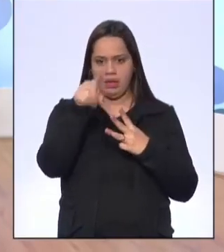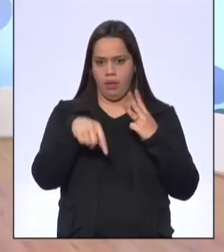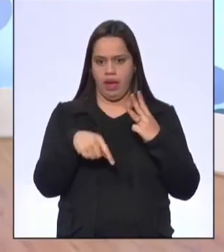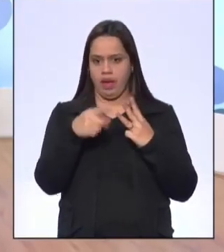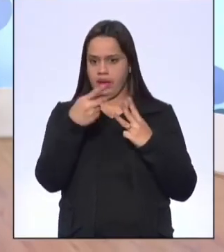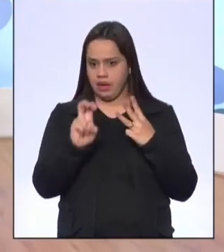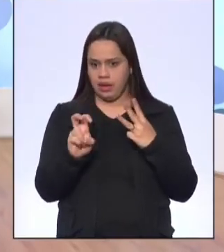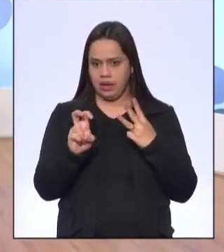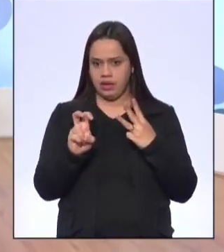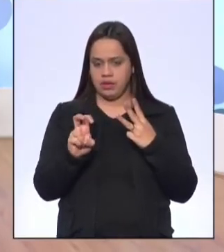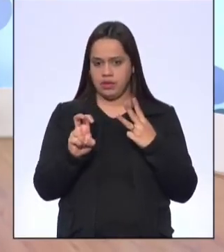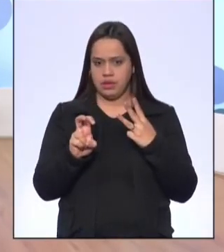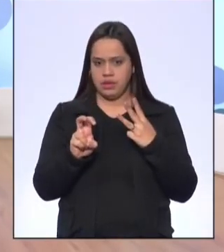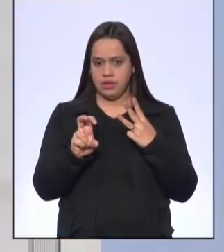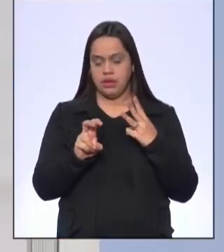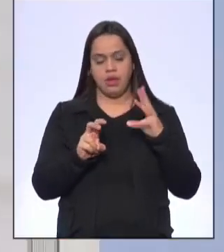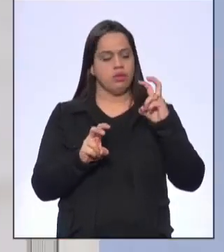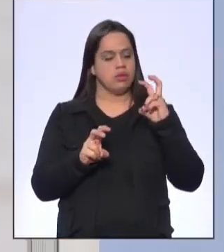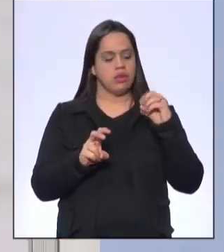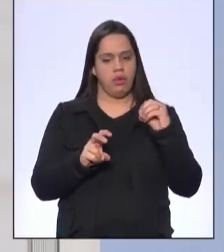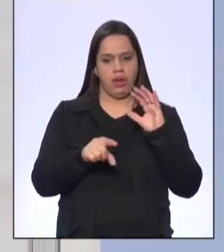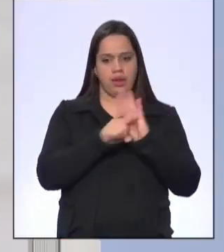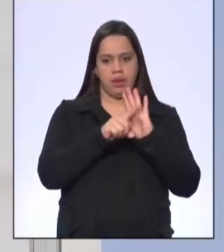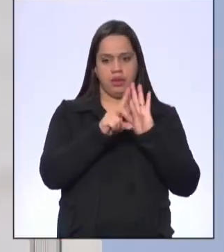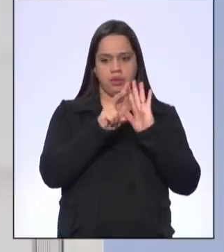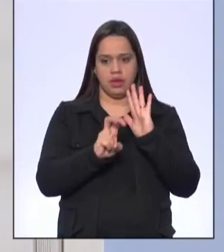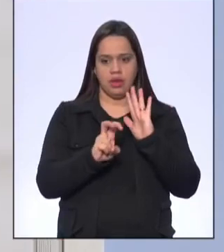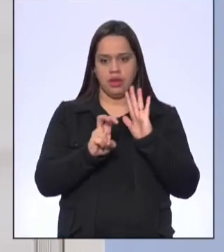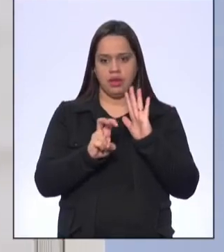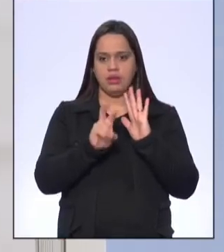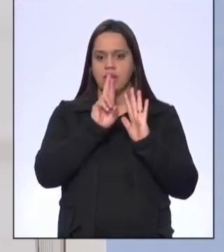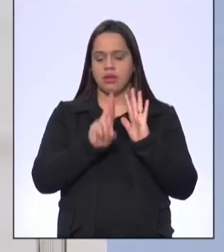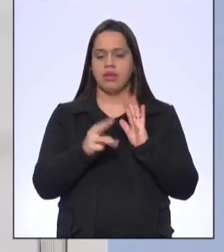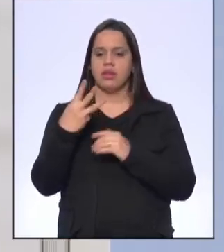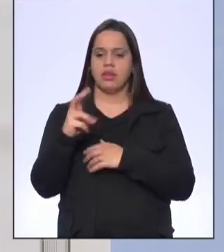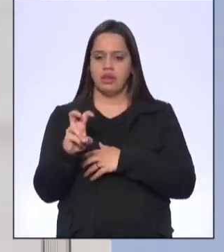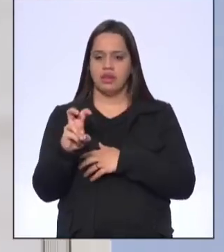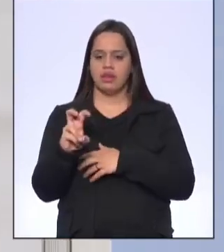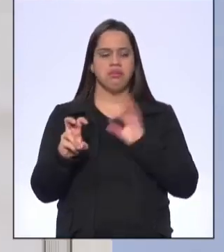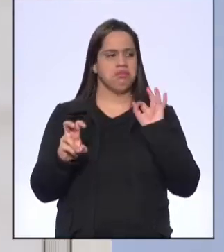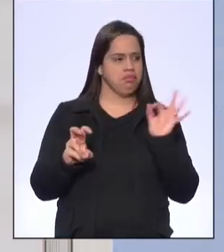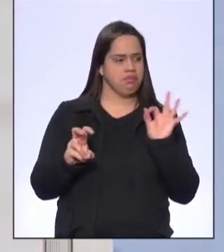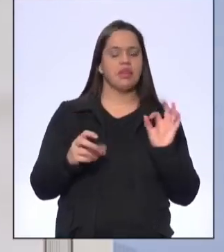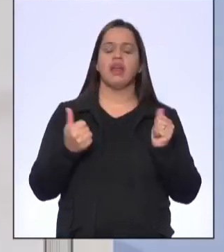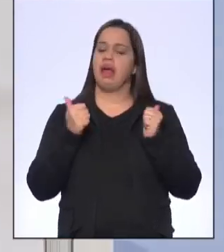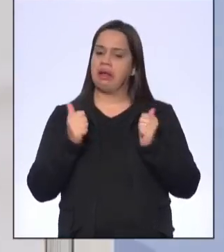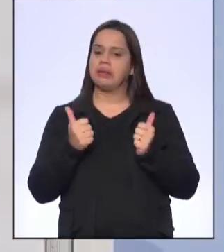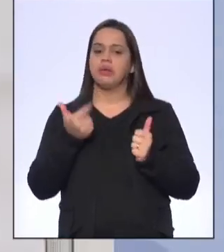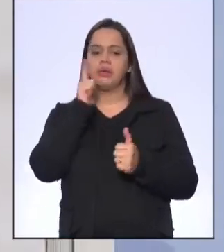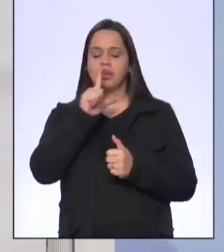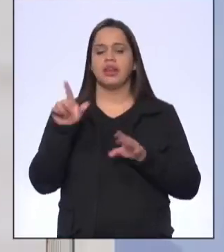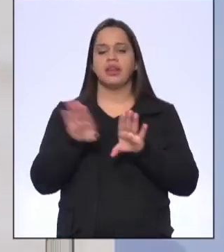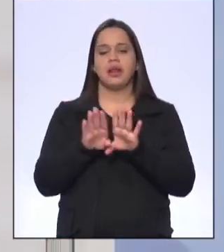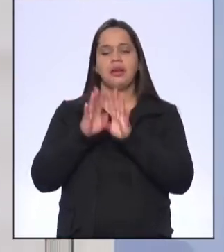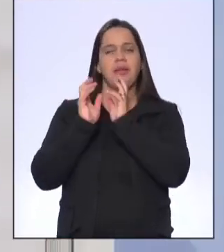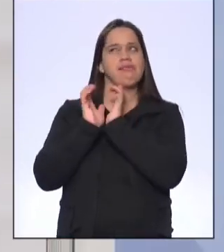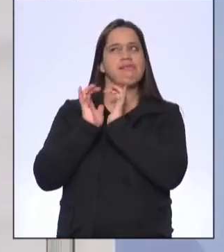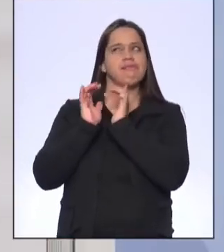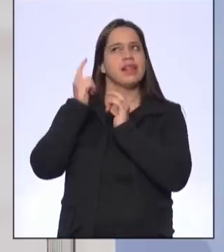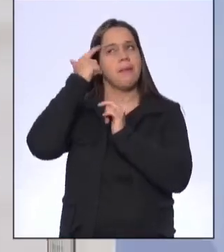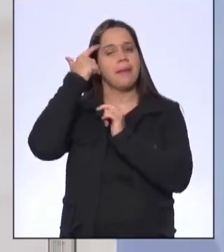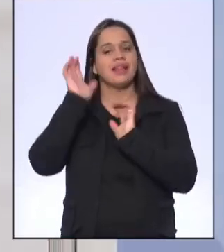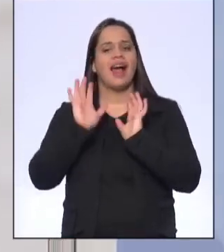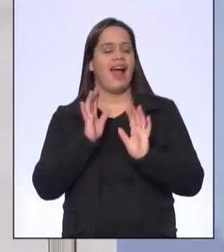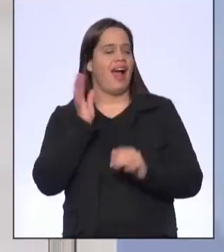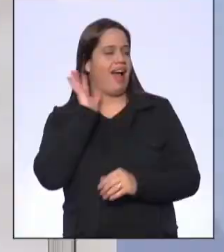Isso mesmo. E aí, pegando 50 menos 15, vai dar os 35. 35. Isso mesmo, também daria para fazer por cálculo mental. Poxa, Jonas, tá